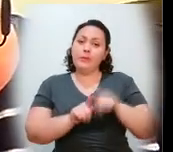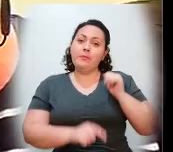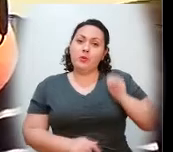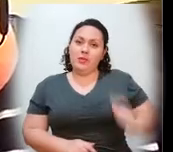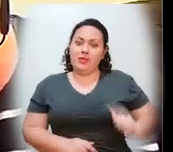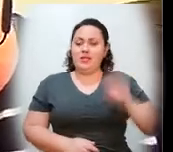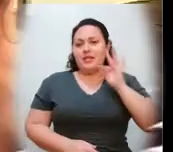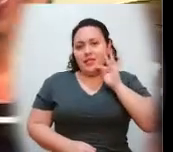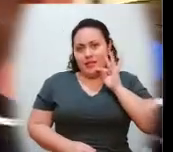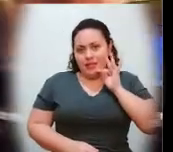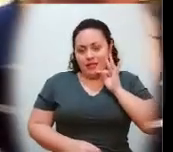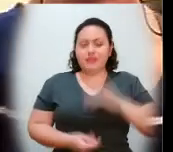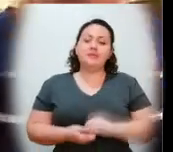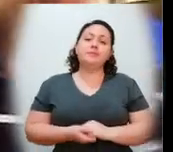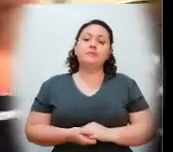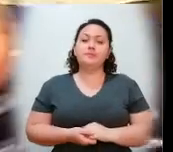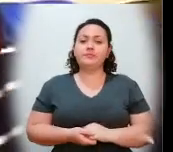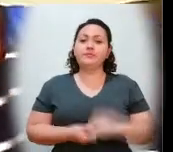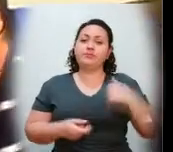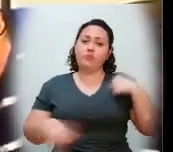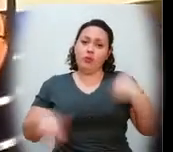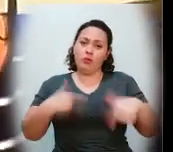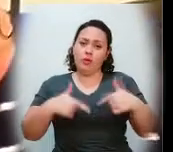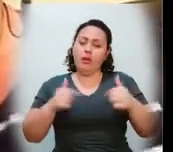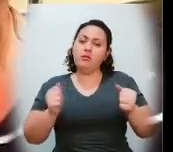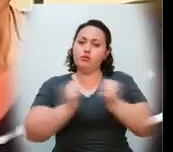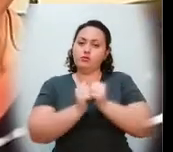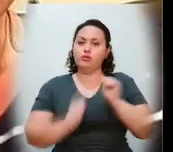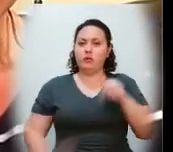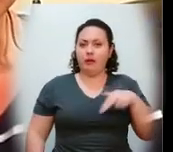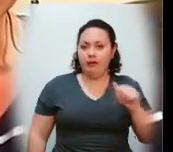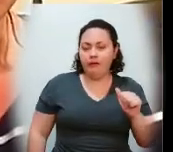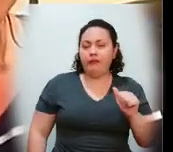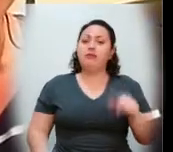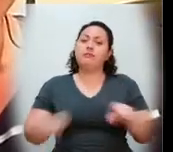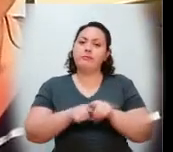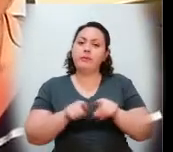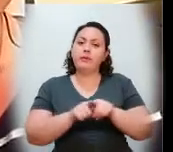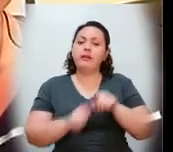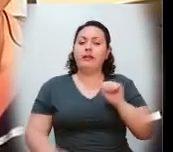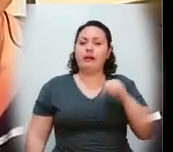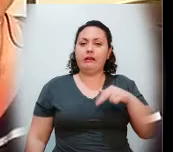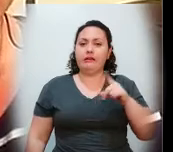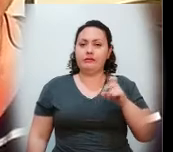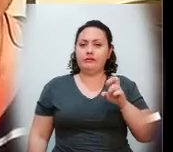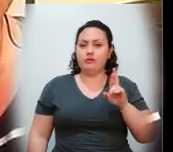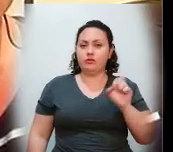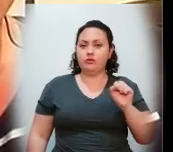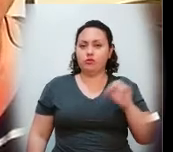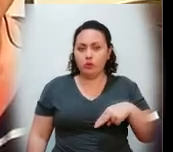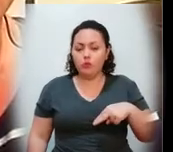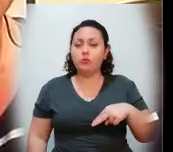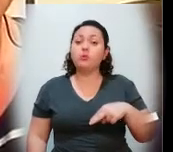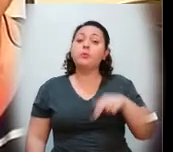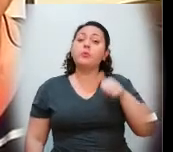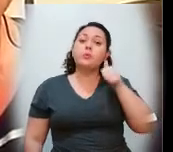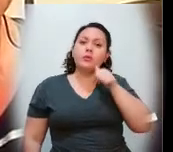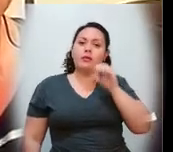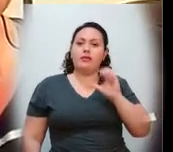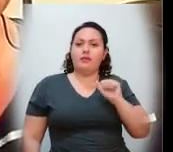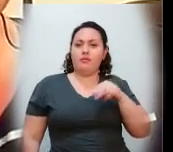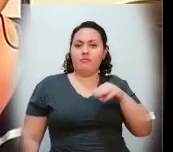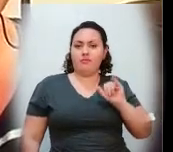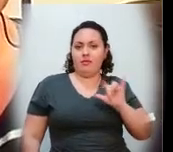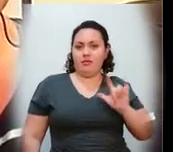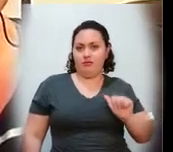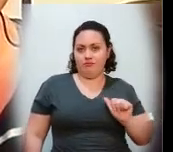sou bolsista técnica e trabalho em conjunto com a Ana, com o Anderson e com a Camila.